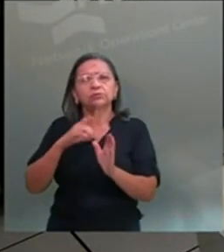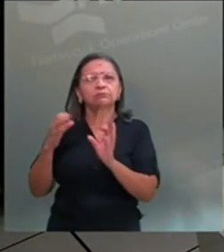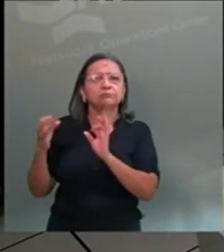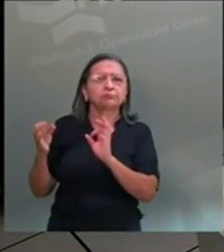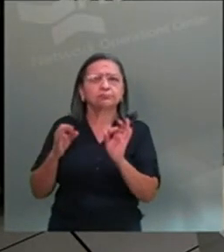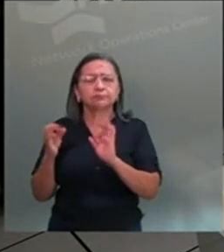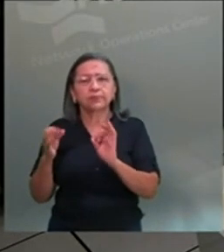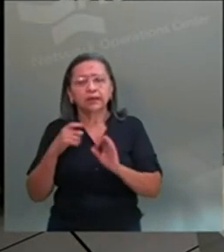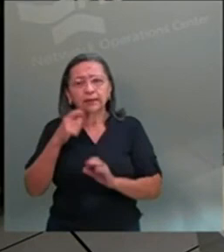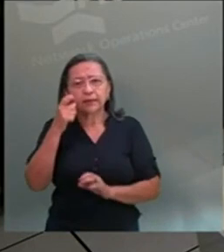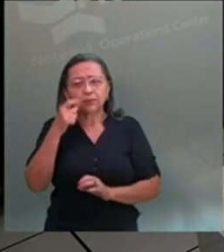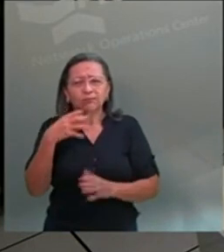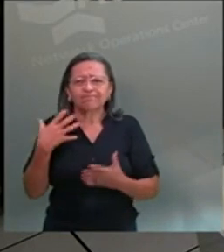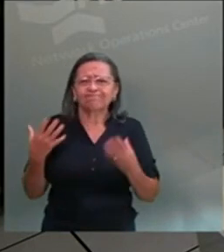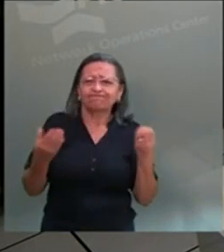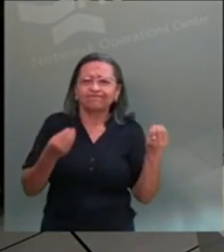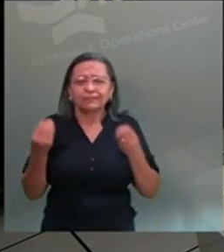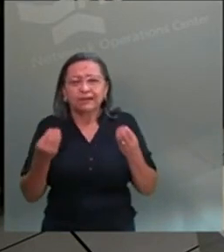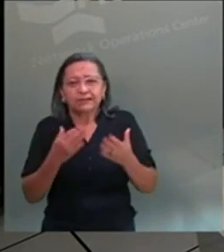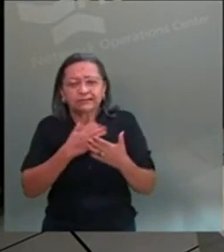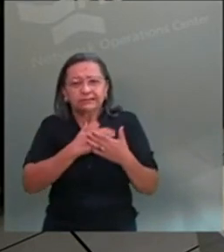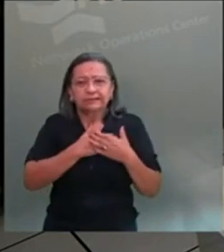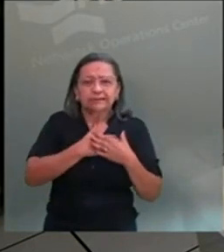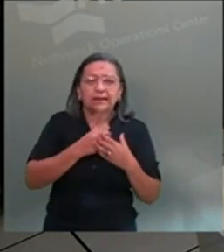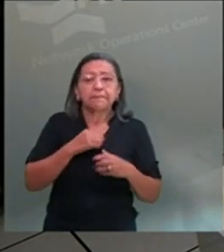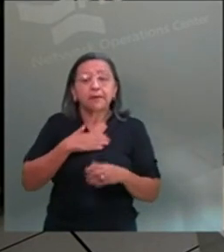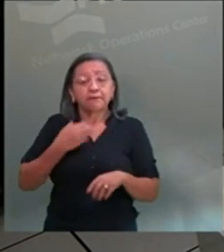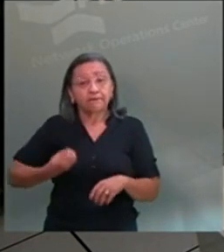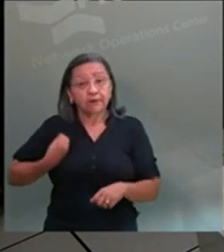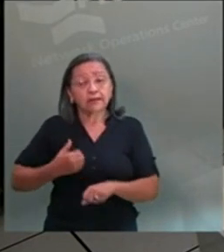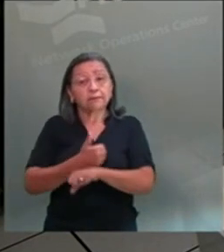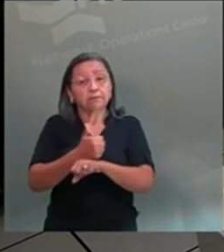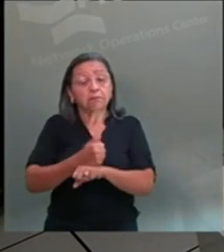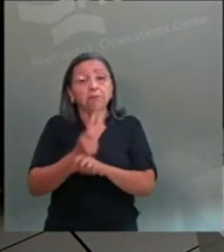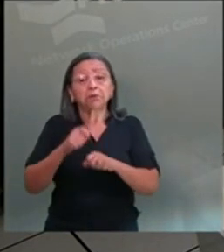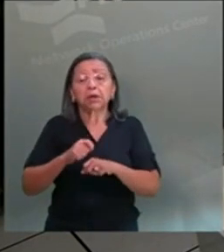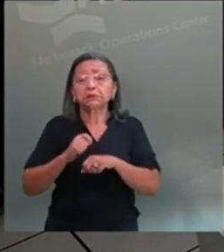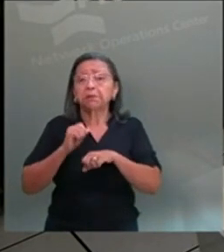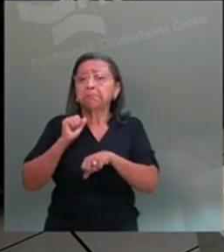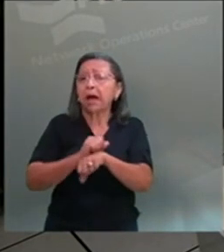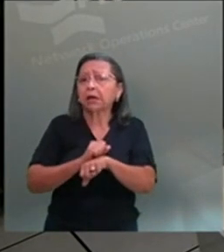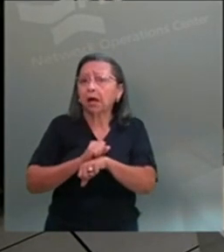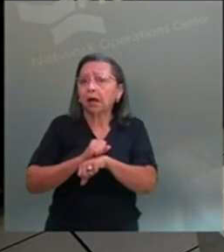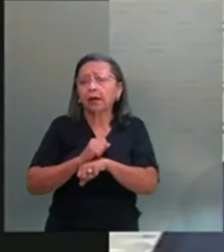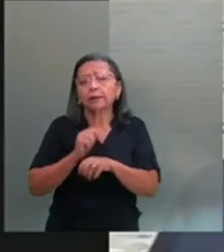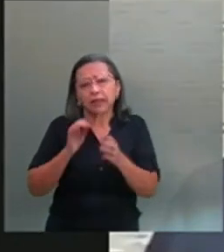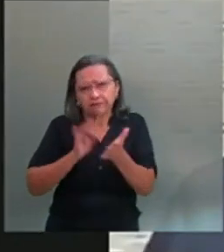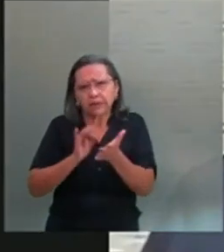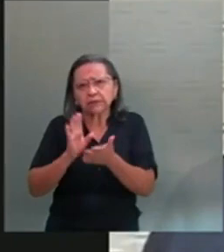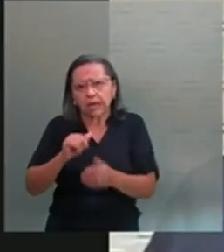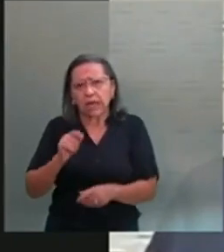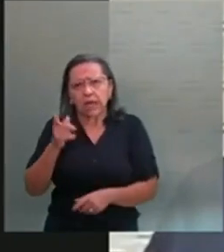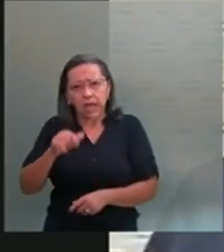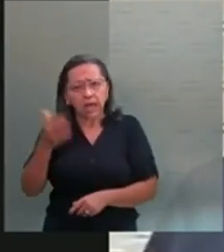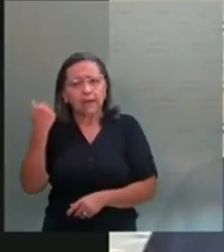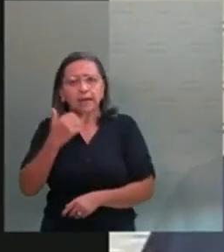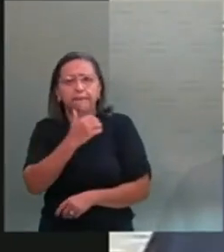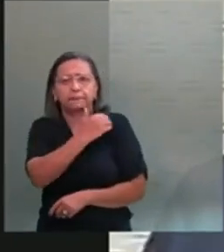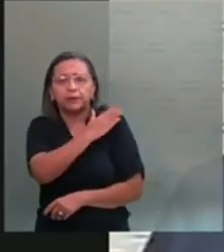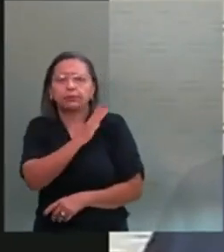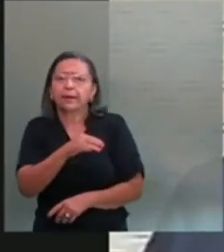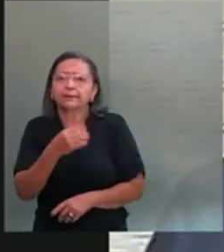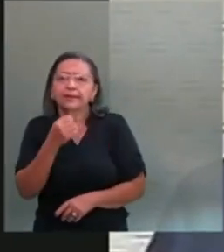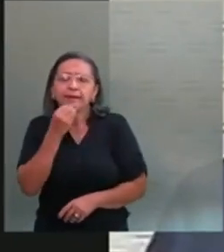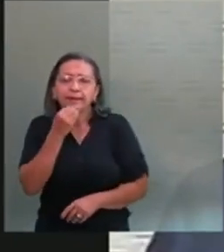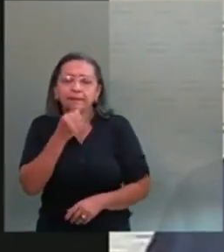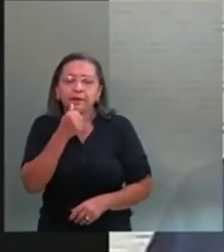serviço público, um receio de que minha vida profissional pudesse estacionar. Era um preconceito mesmo. Mas ainda bem que eu estava